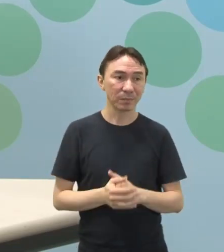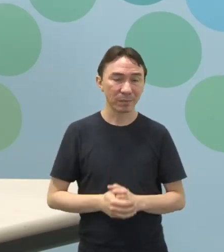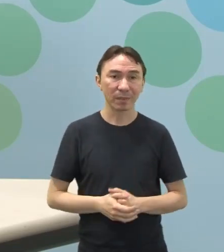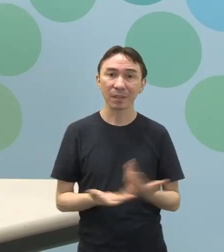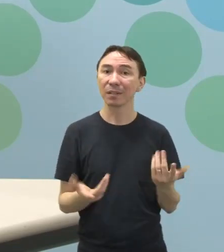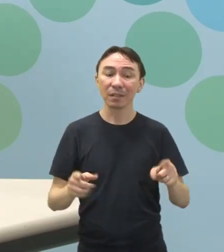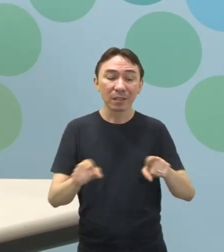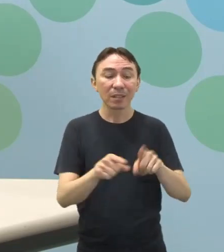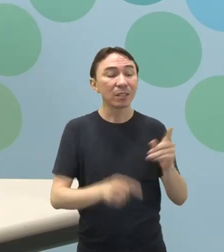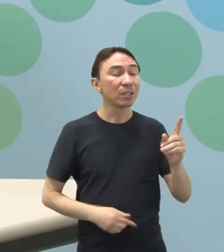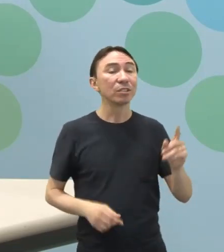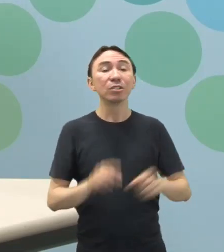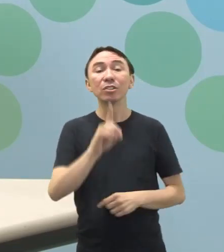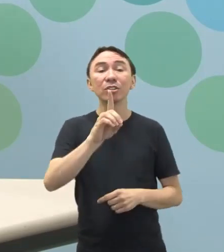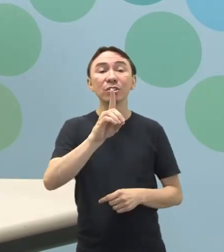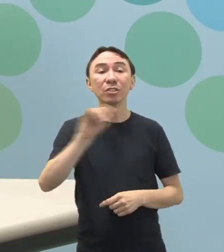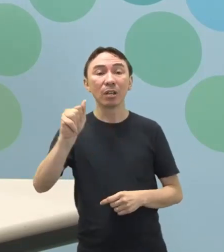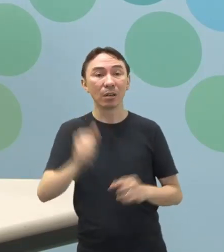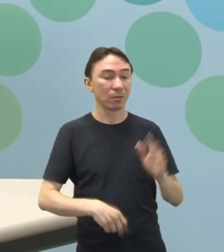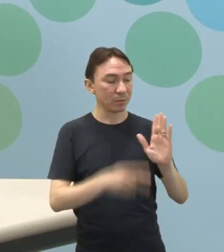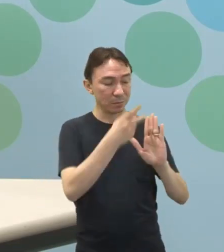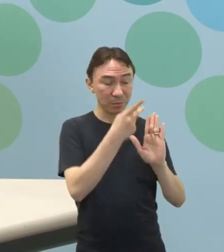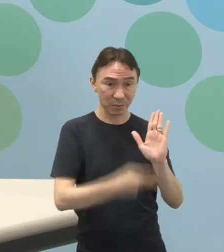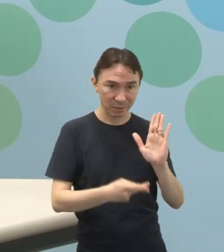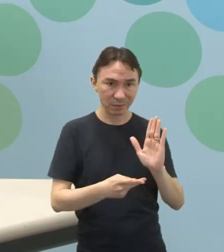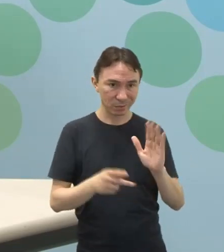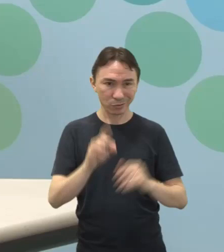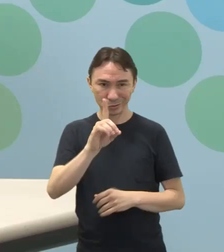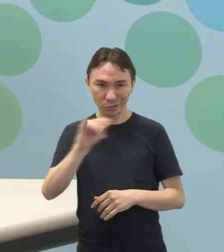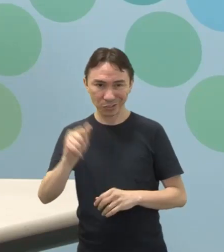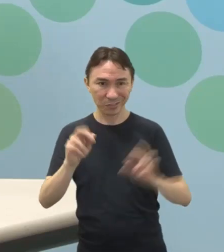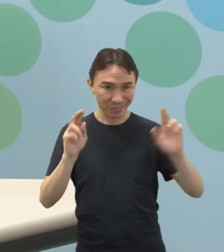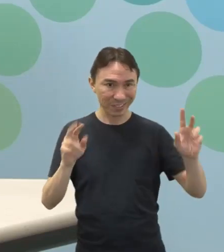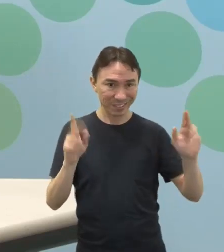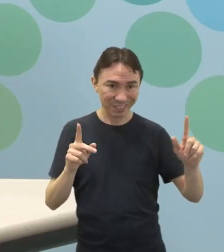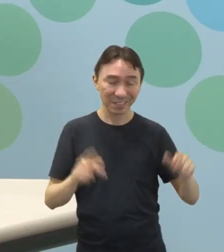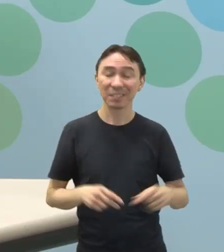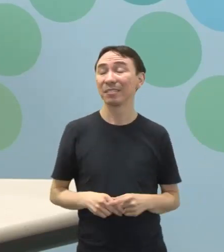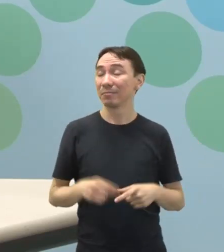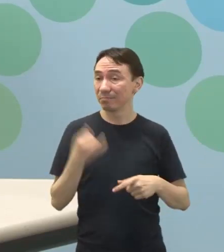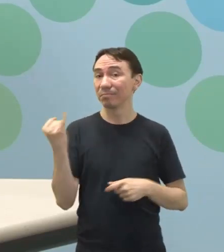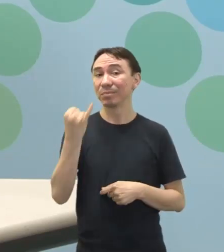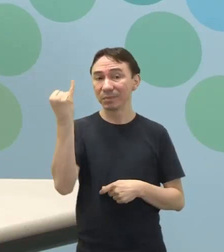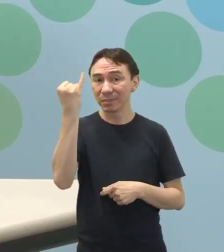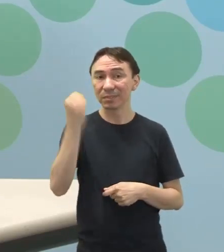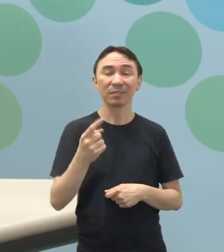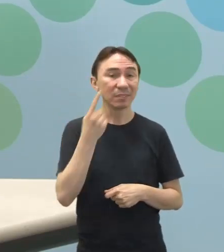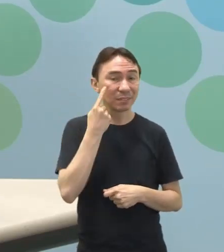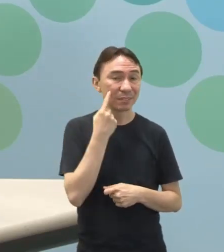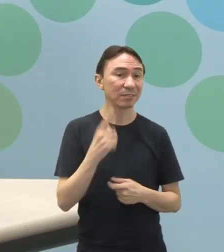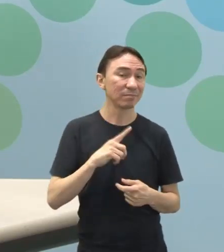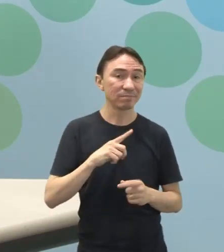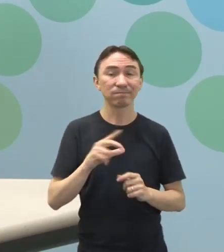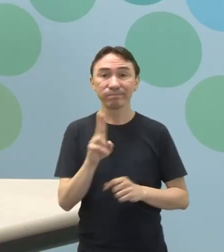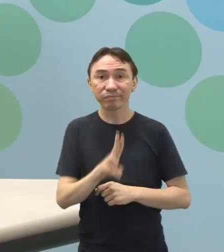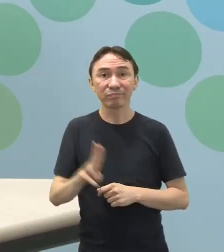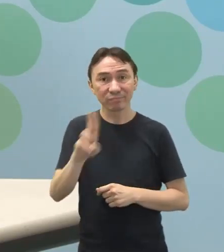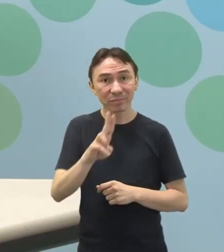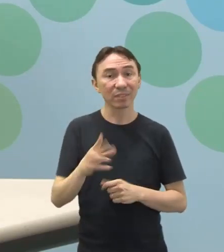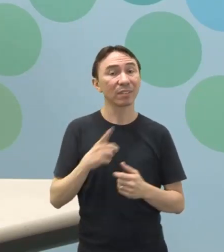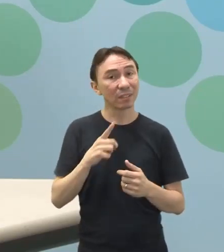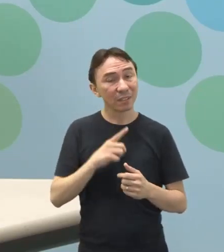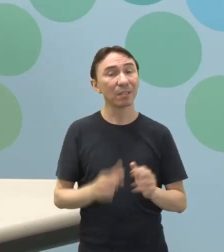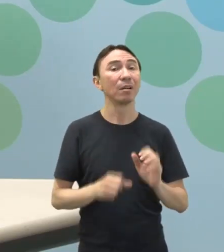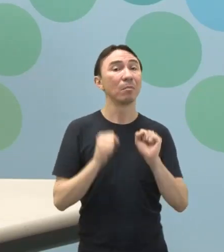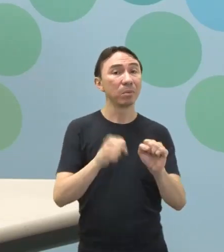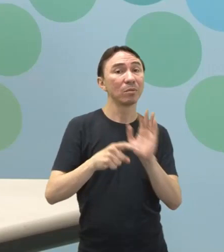projeto é utilizar esses Passos em conjunto com as práticas podem se O que é uma estratégia que